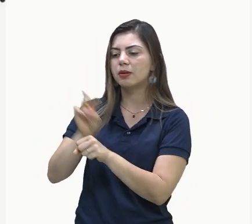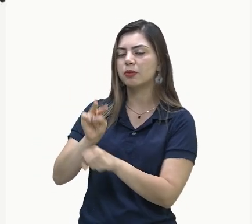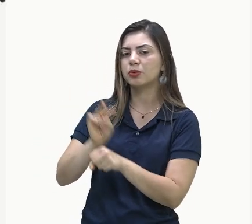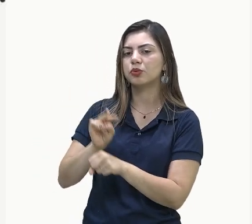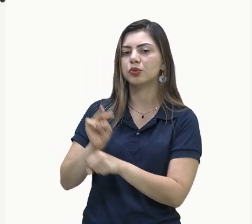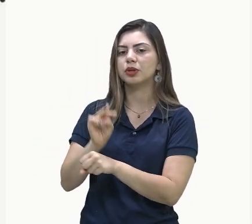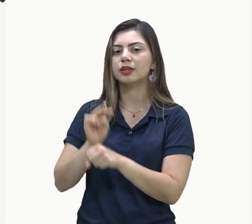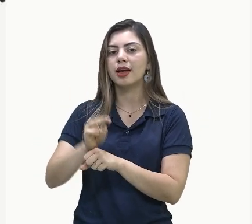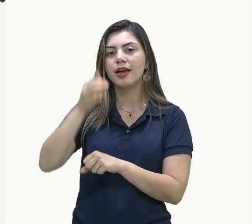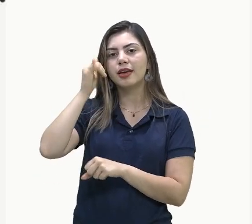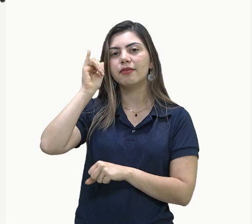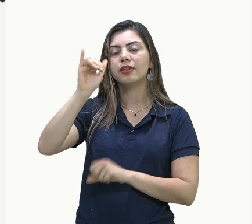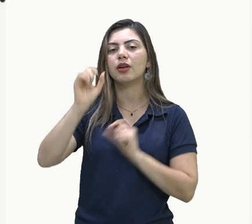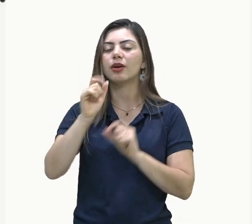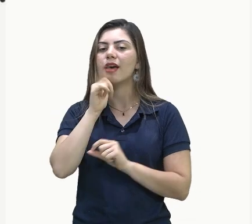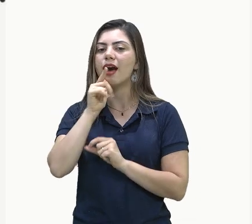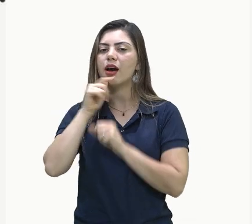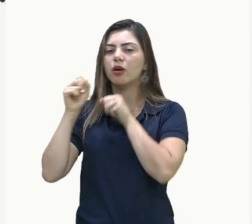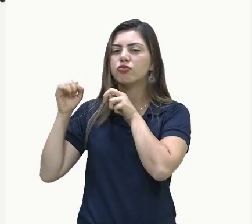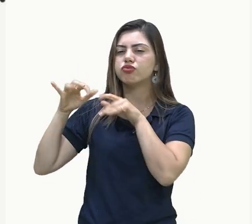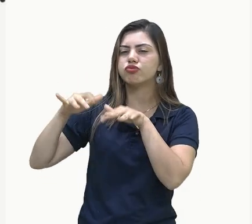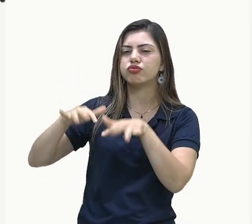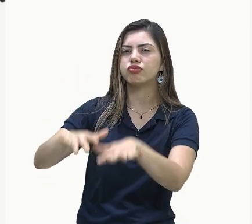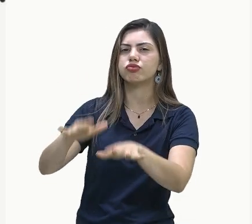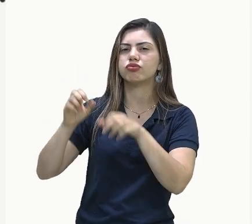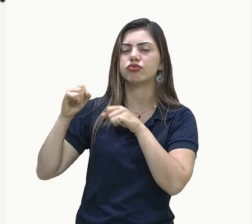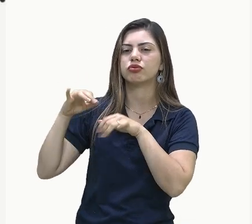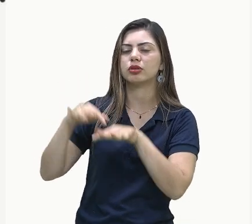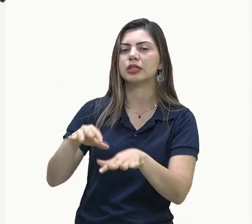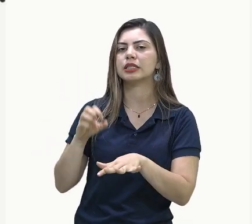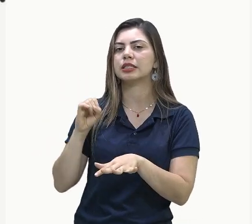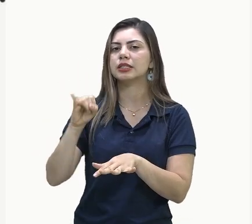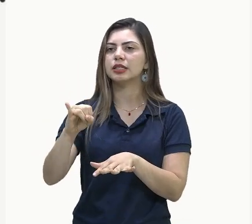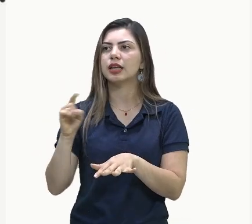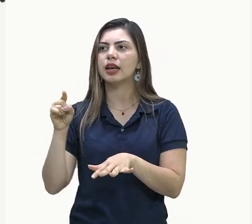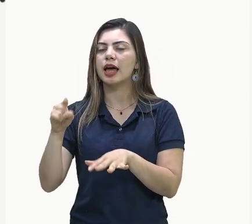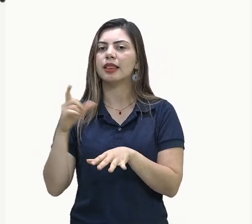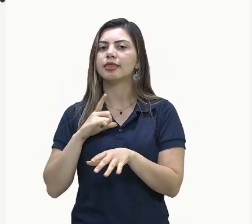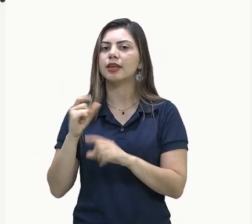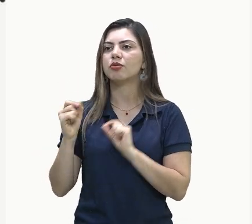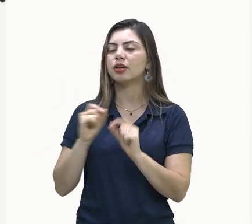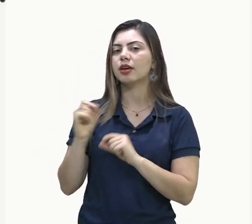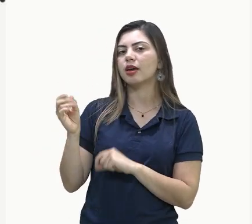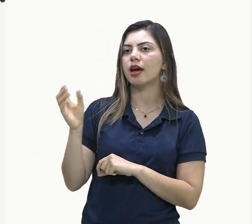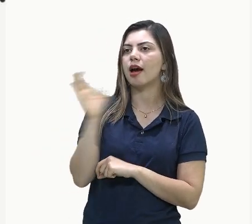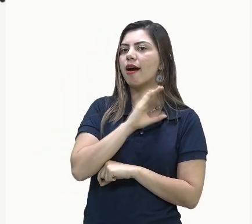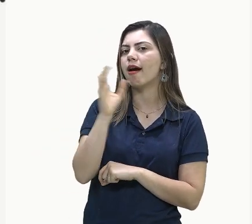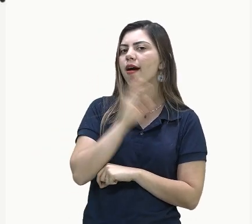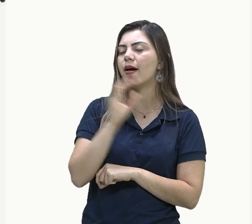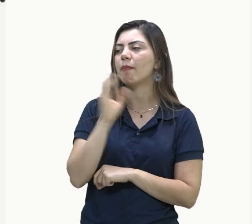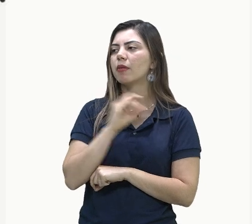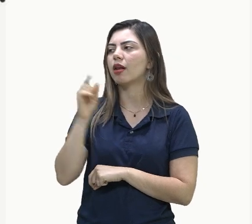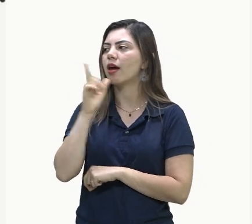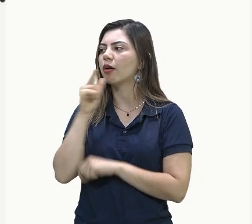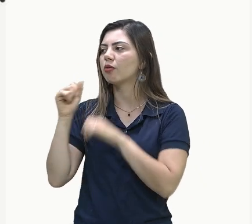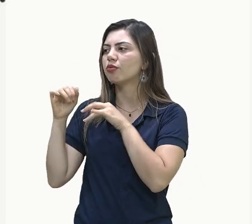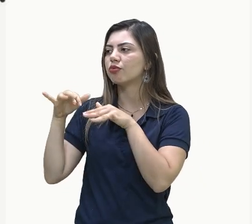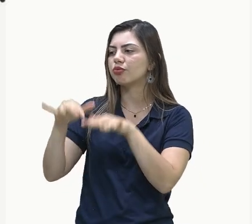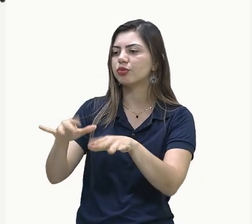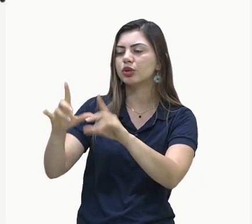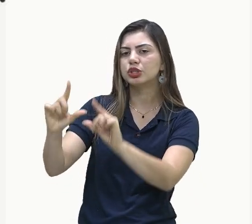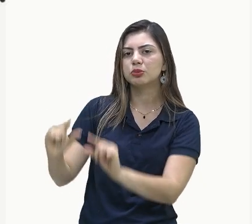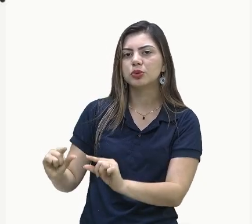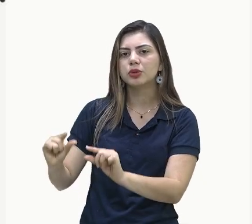de escoamento da água. E se a gente diminui essa velocidade de escoamento da água sobre o solo, a gente tem também